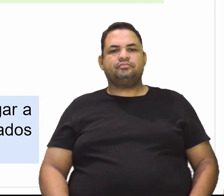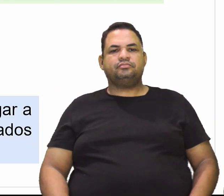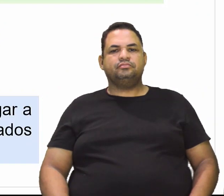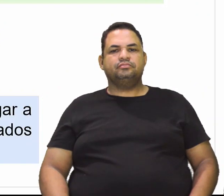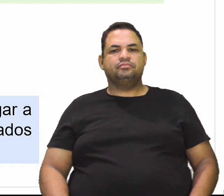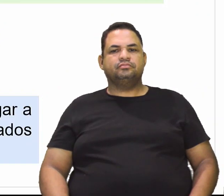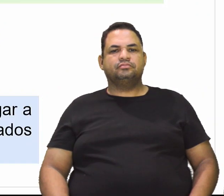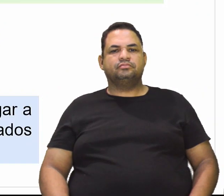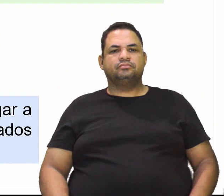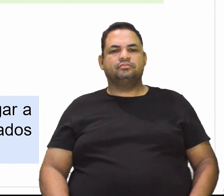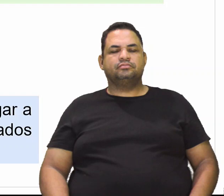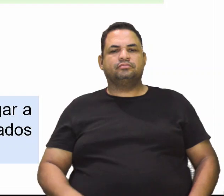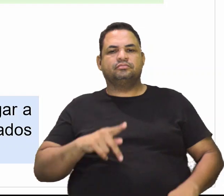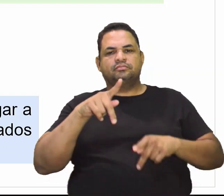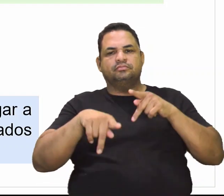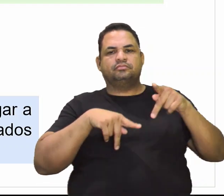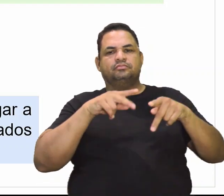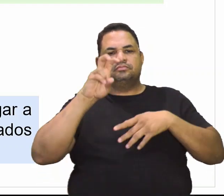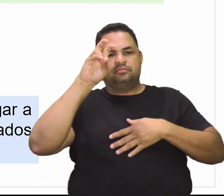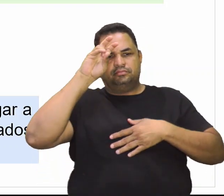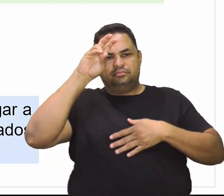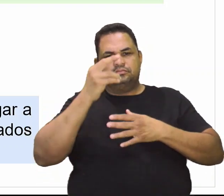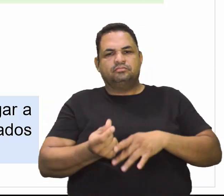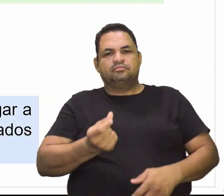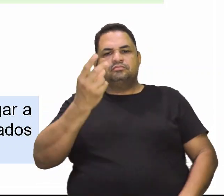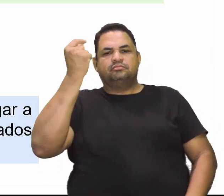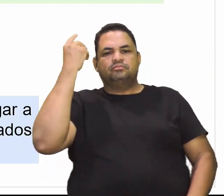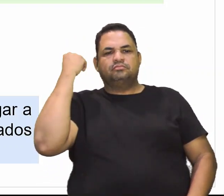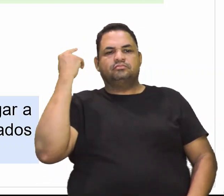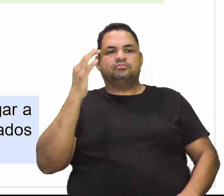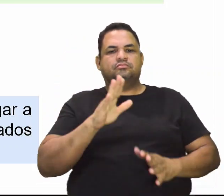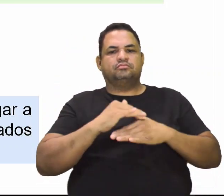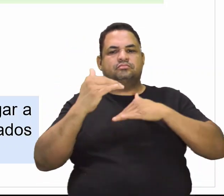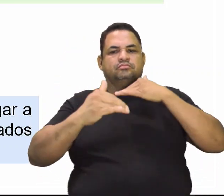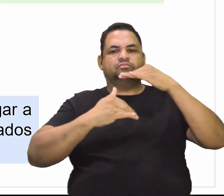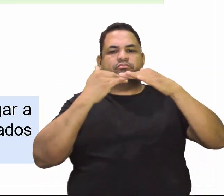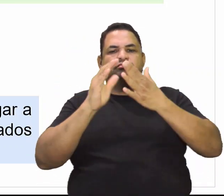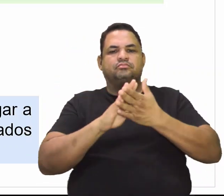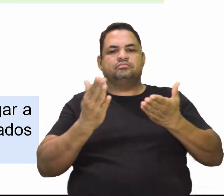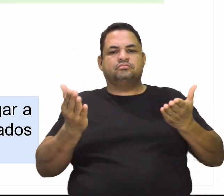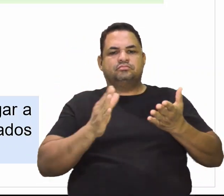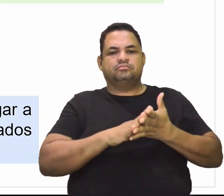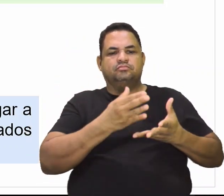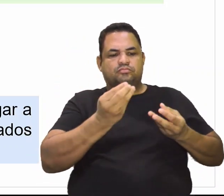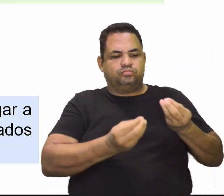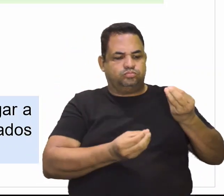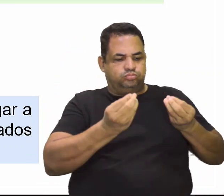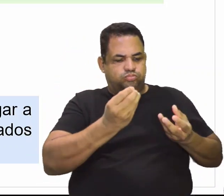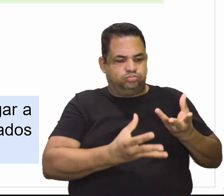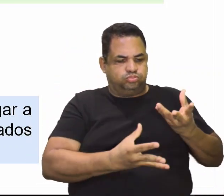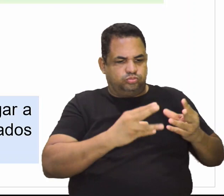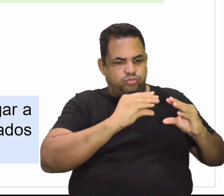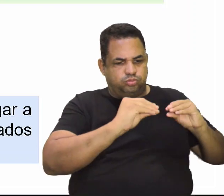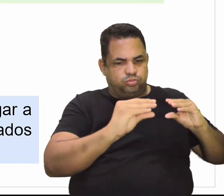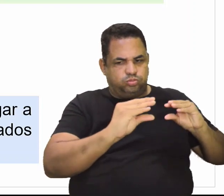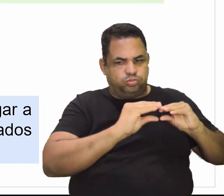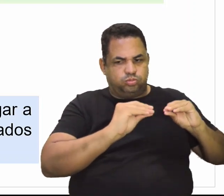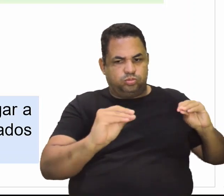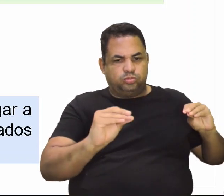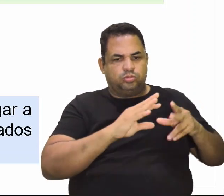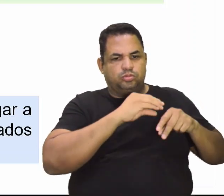Civilização egípcia, uma civilização antiga aí, que se desenvolve no crescente fértil,